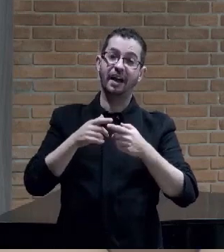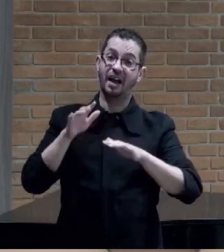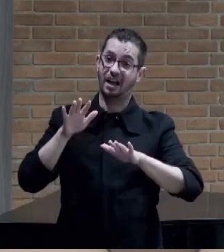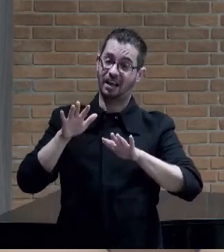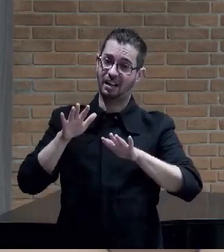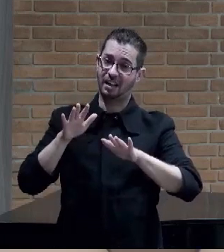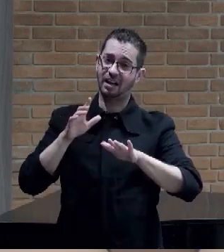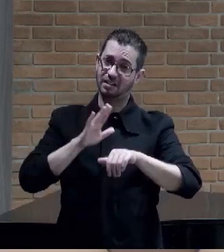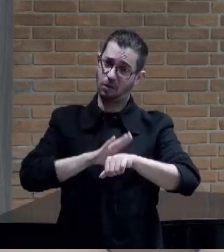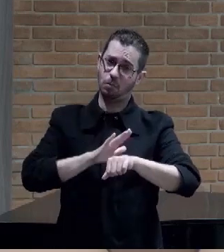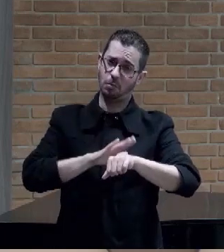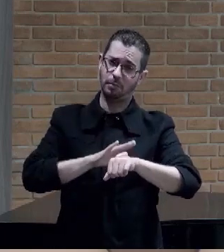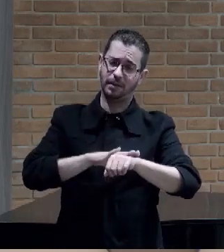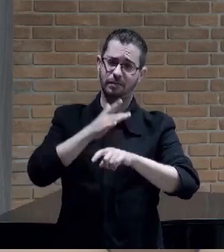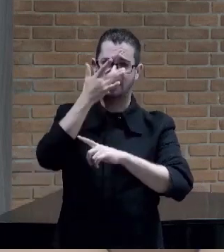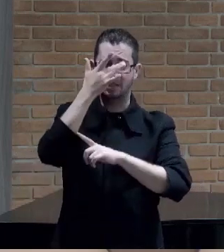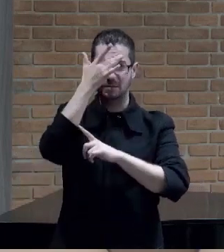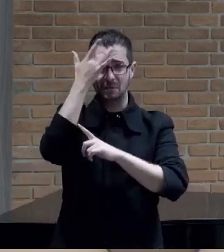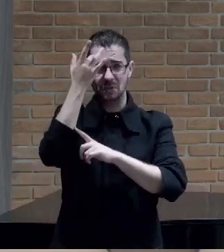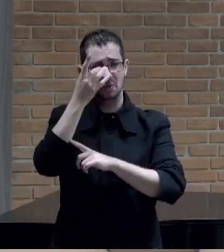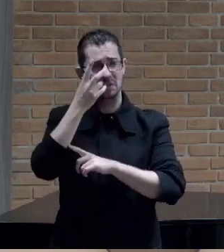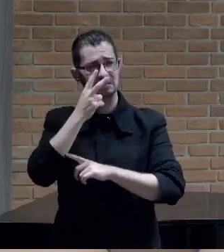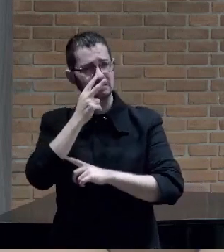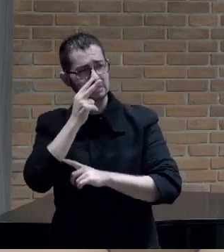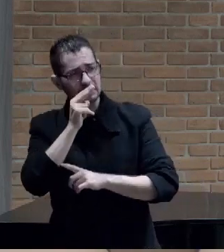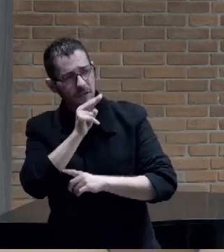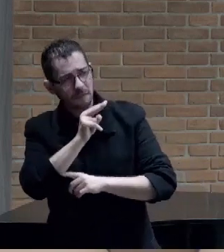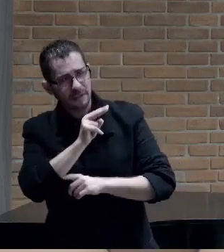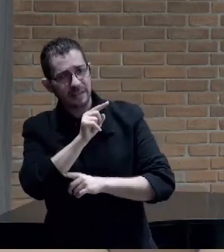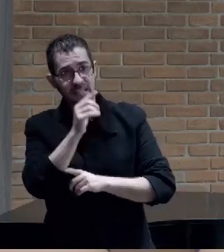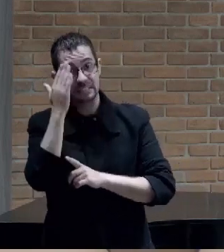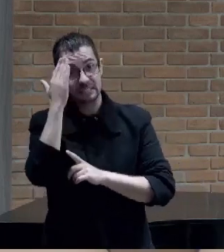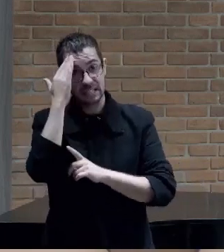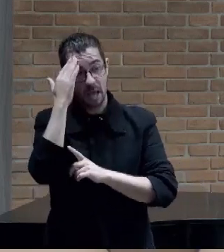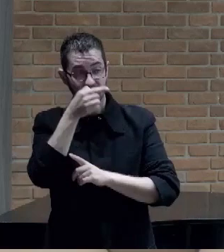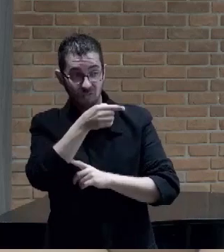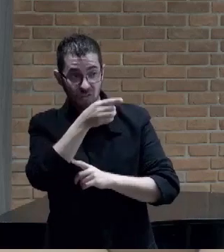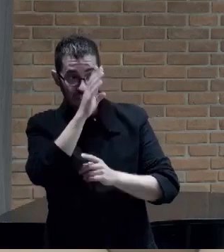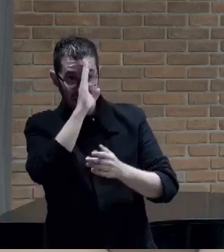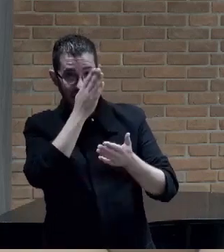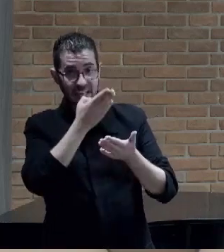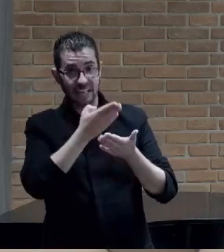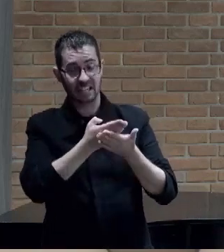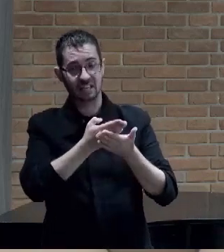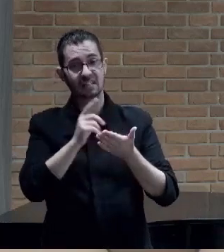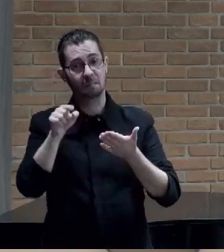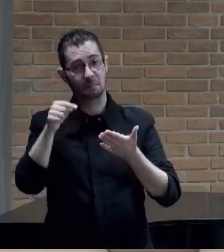pelo fato de saberem do que você crê, elas vão te procurar.